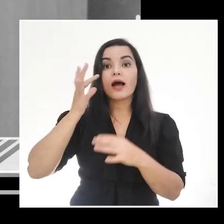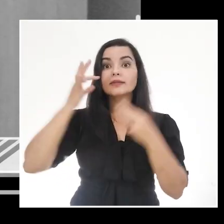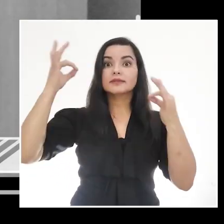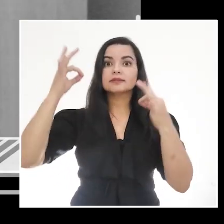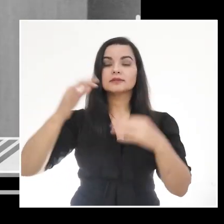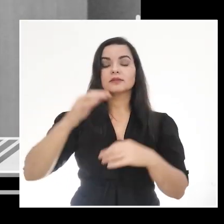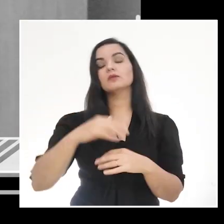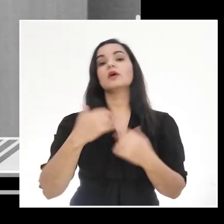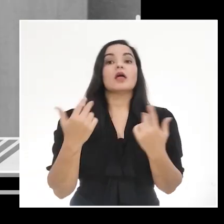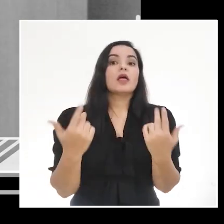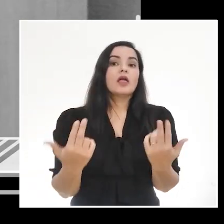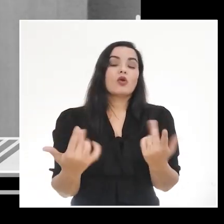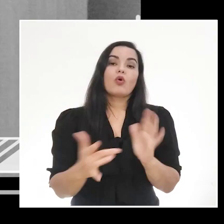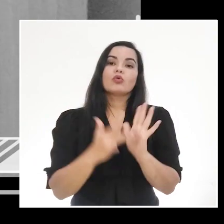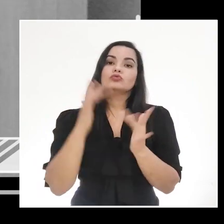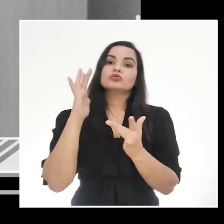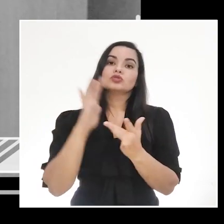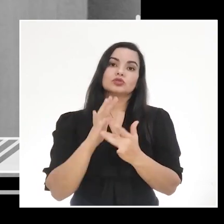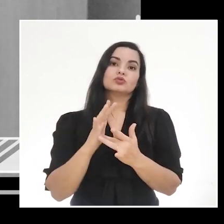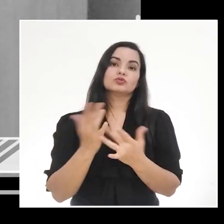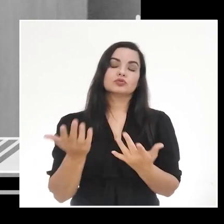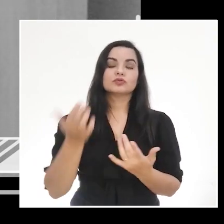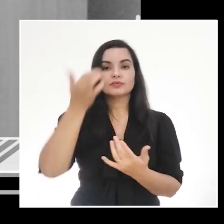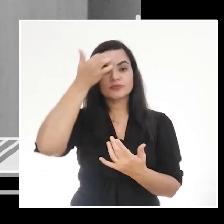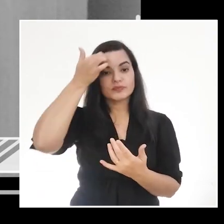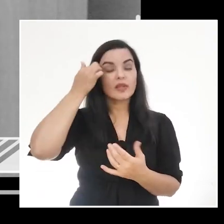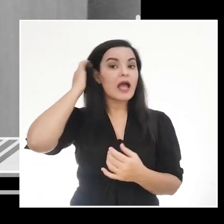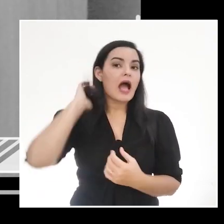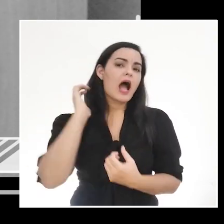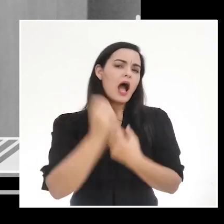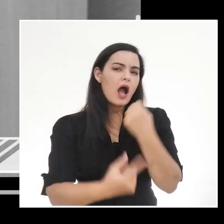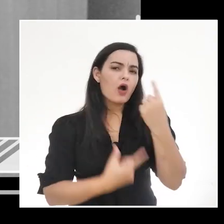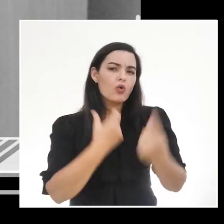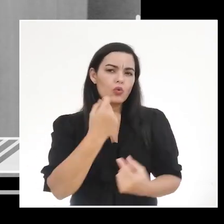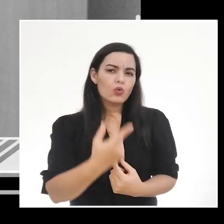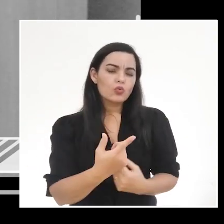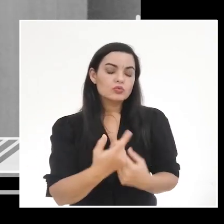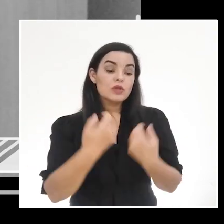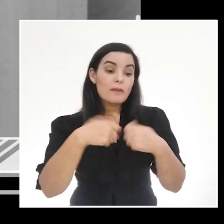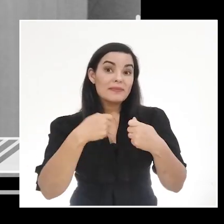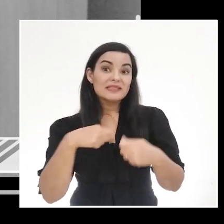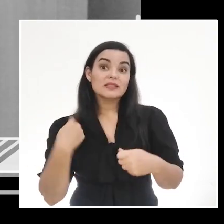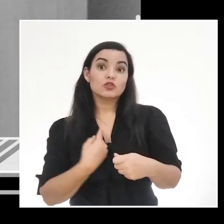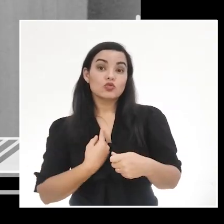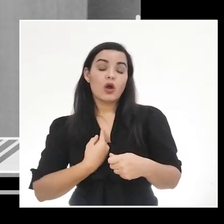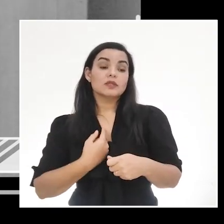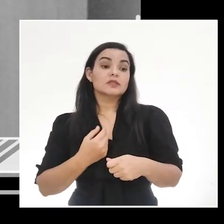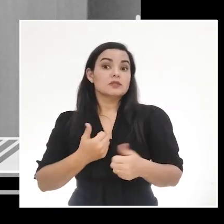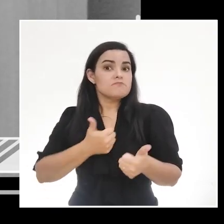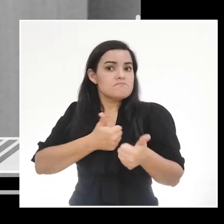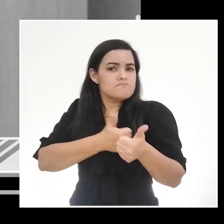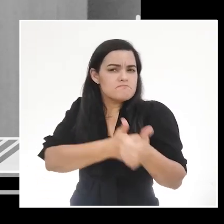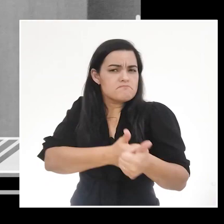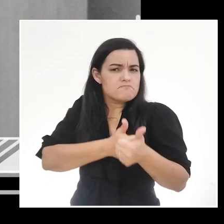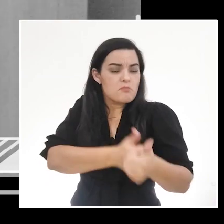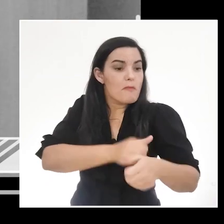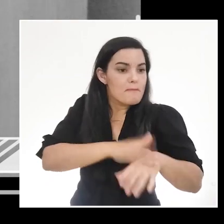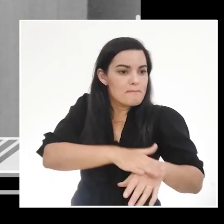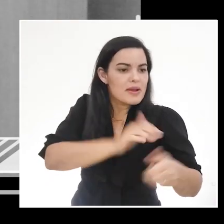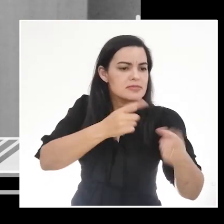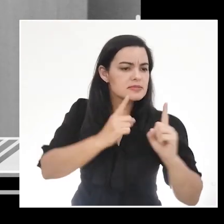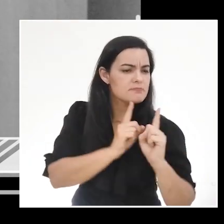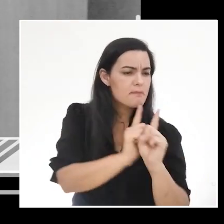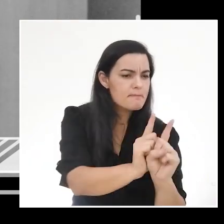todos vão ser discipulados, mas alguns, foi assim com Jesus, vai carecer de nós